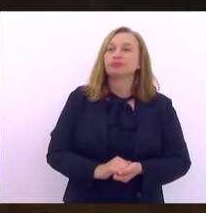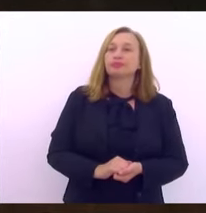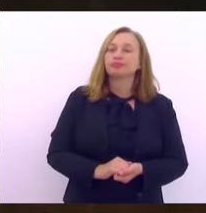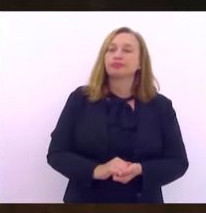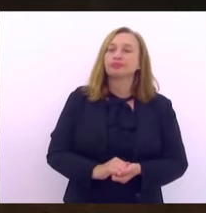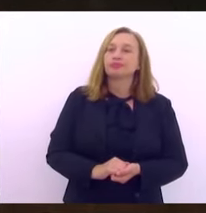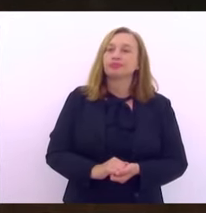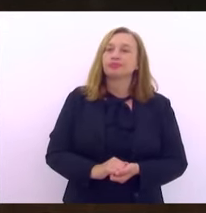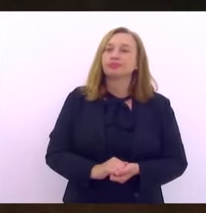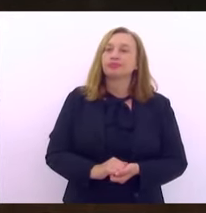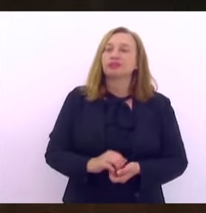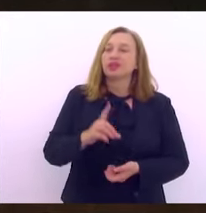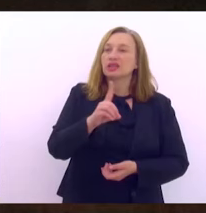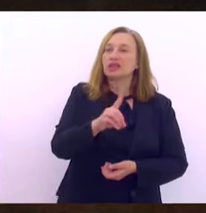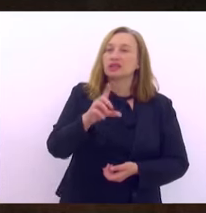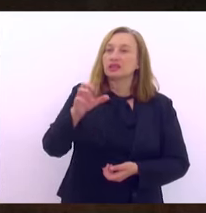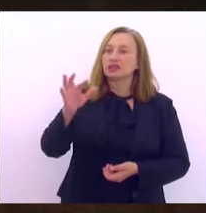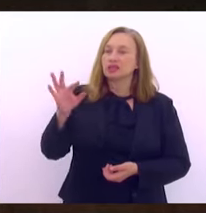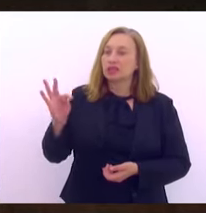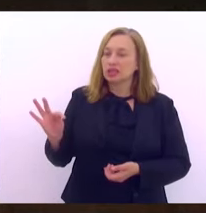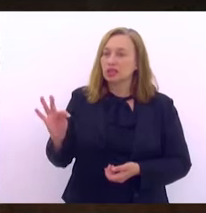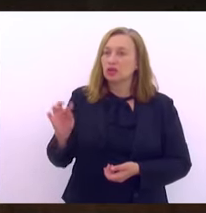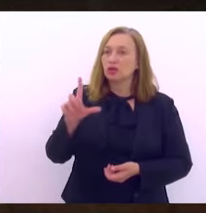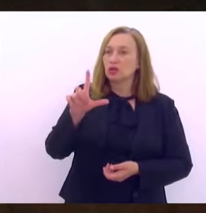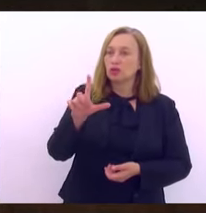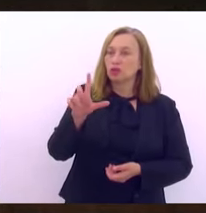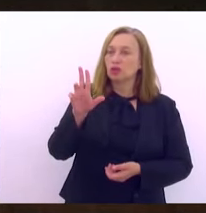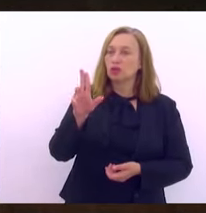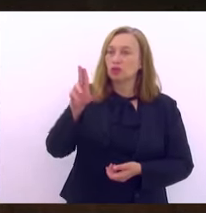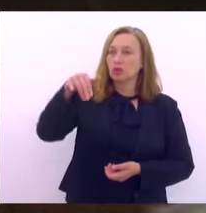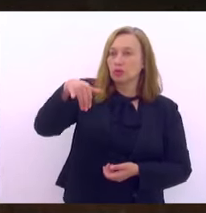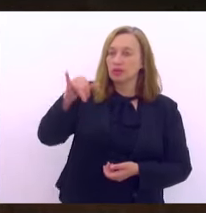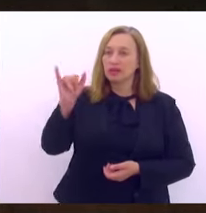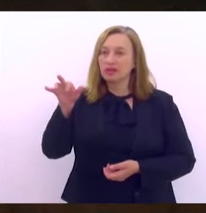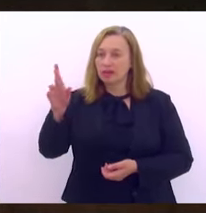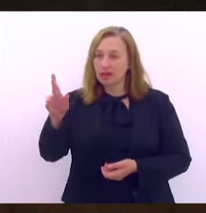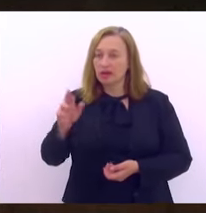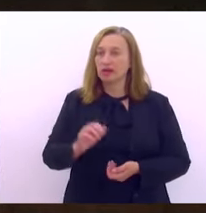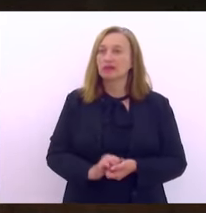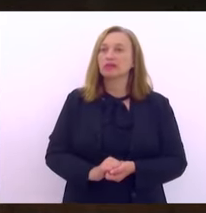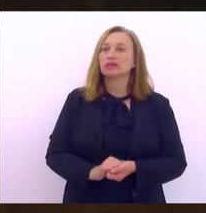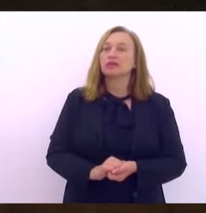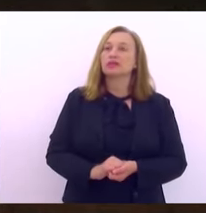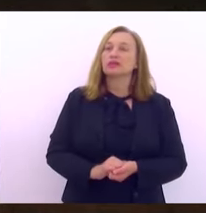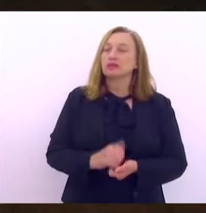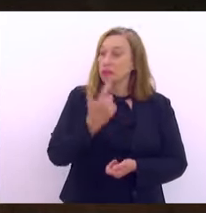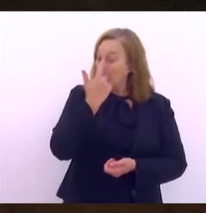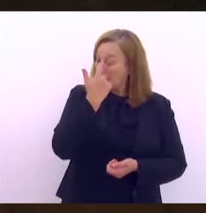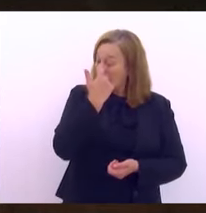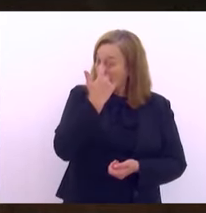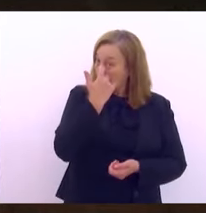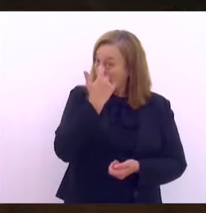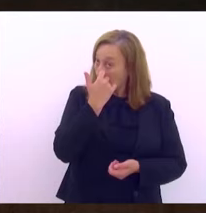ali ao distrito de Lumiar, para também realizar essa plenária de prestação de contas, de manter, né,